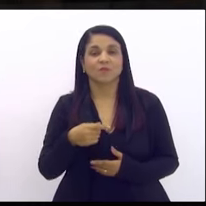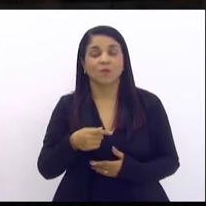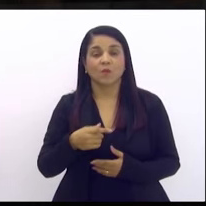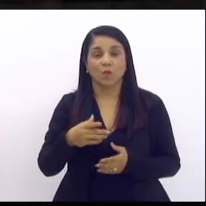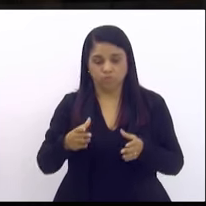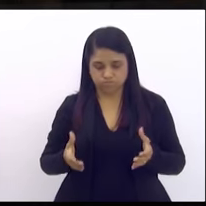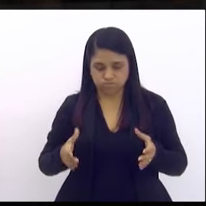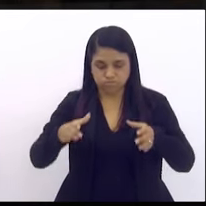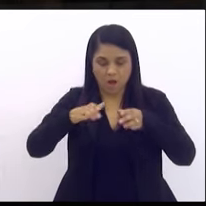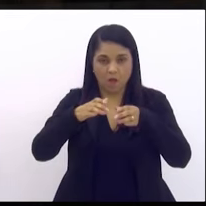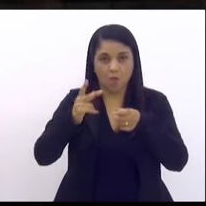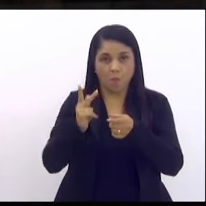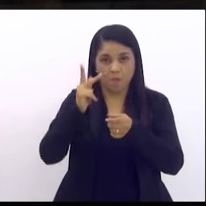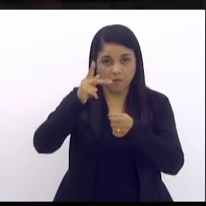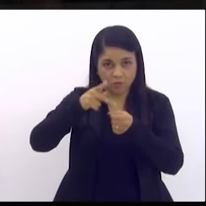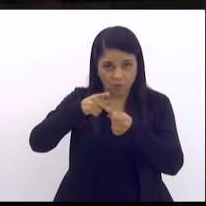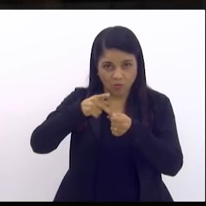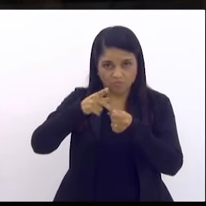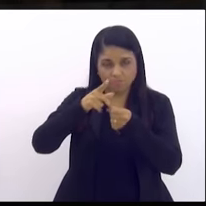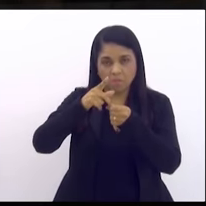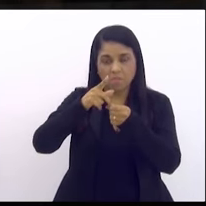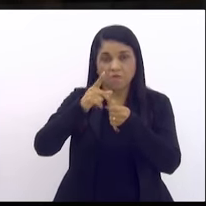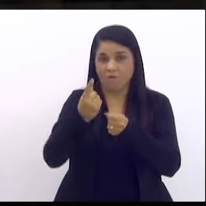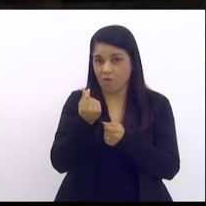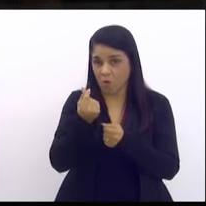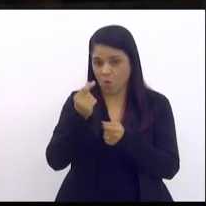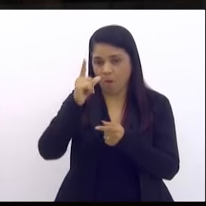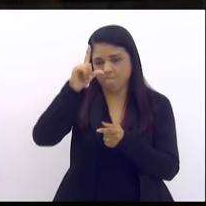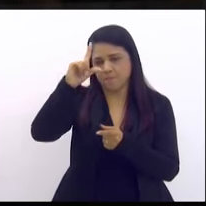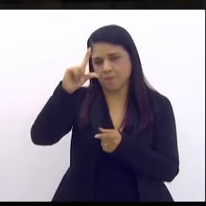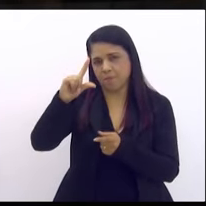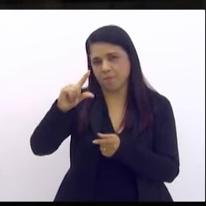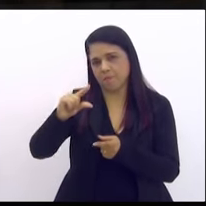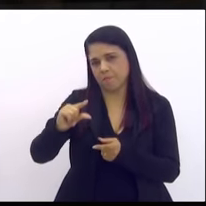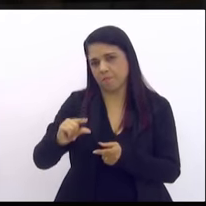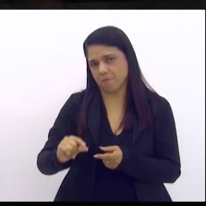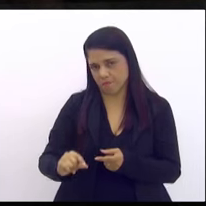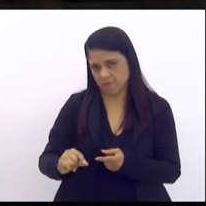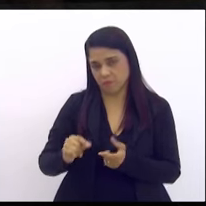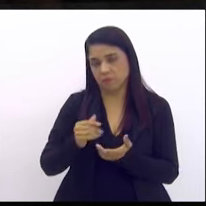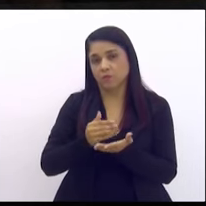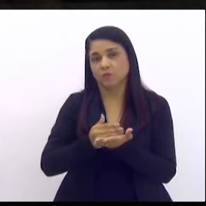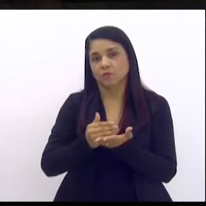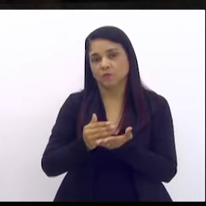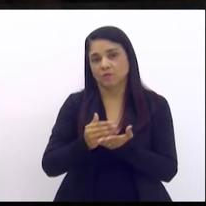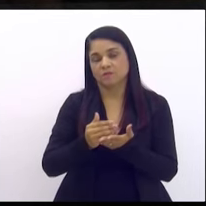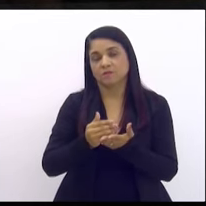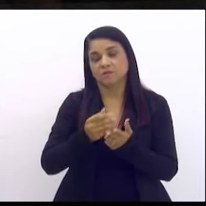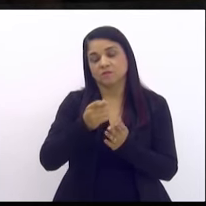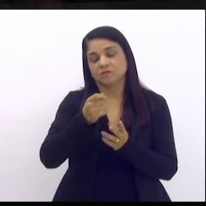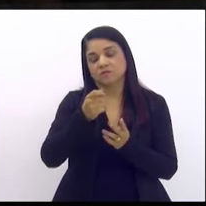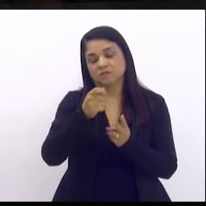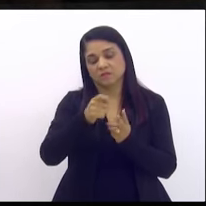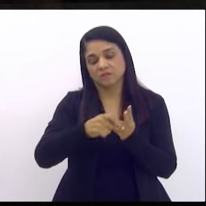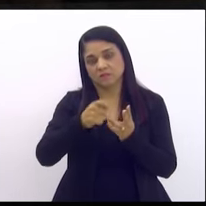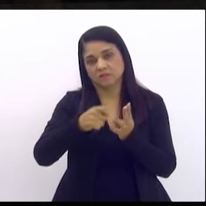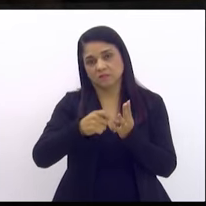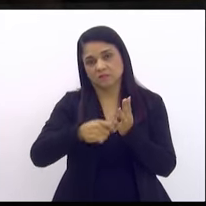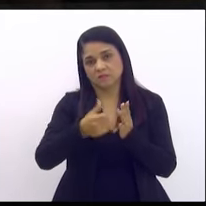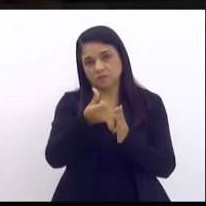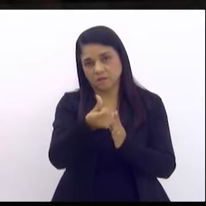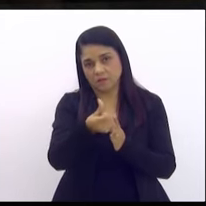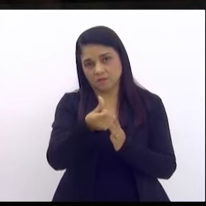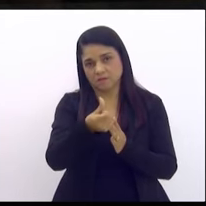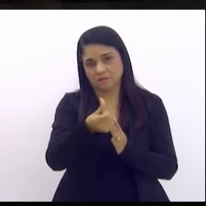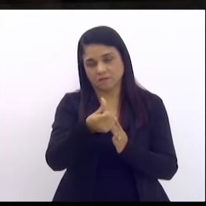petróleo desabou exatamente no início do segundo semestre de